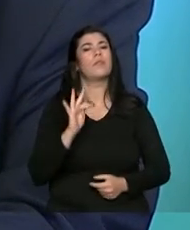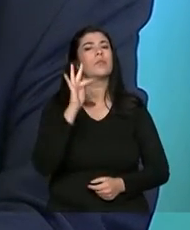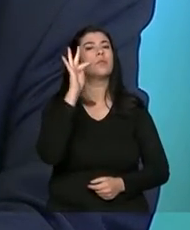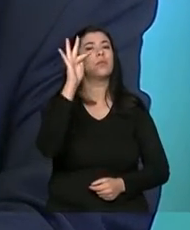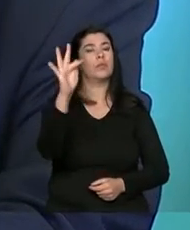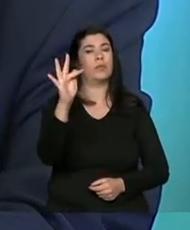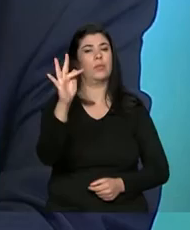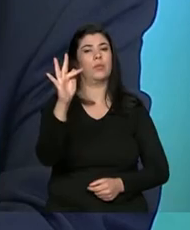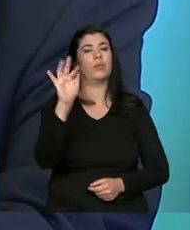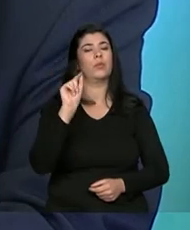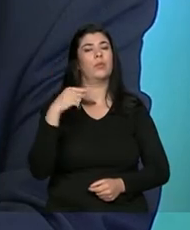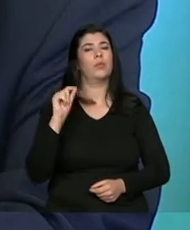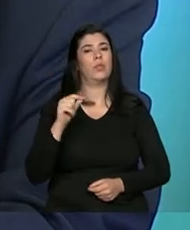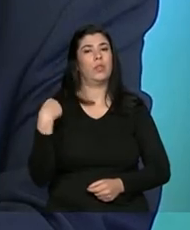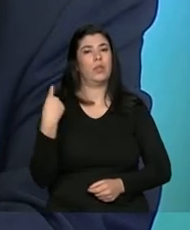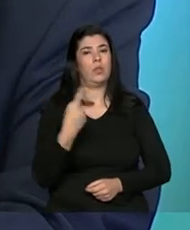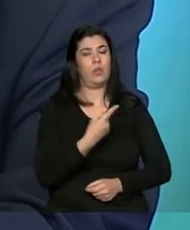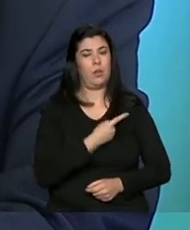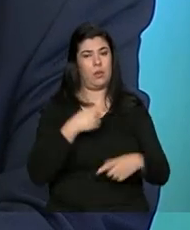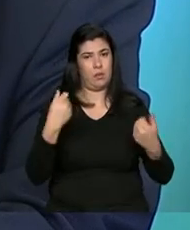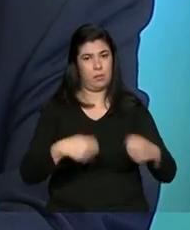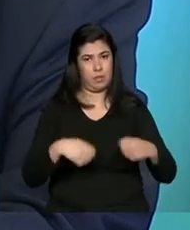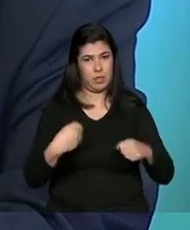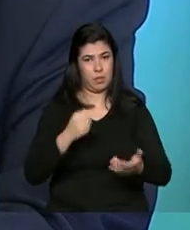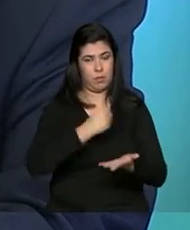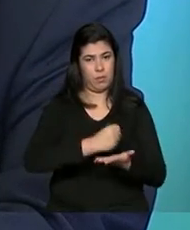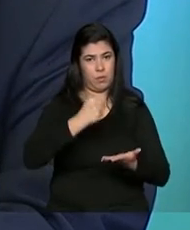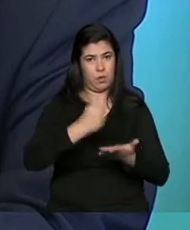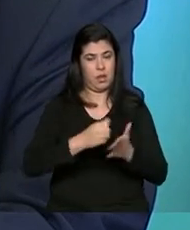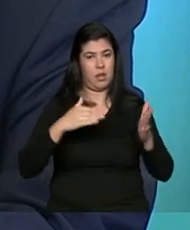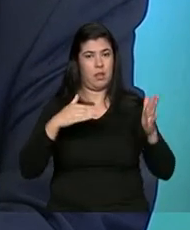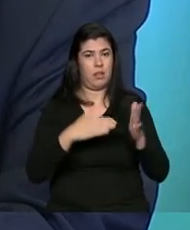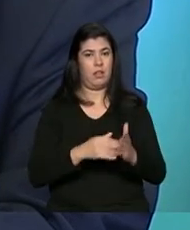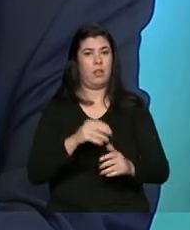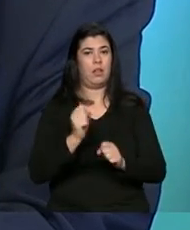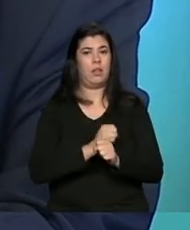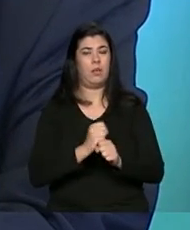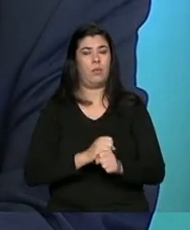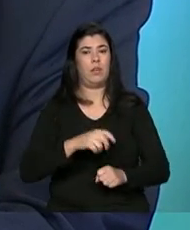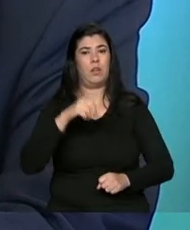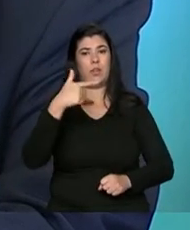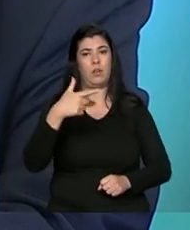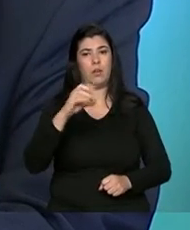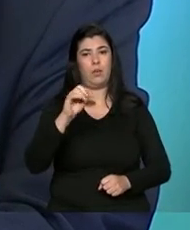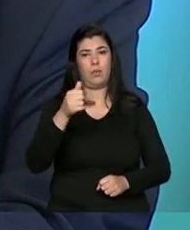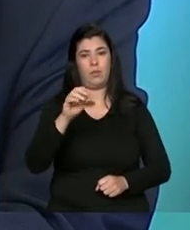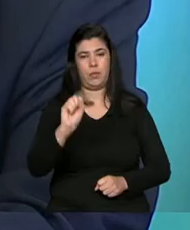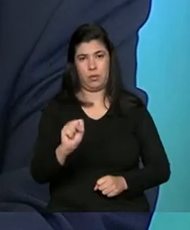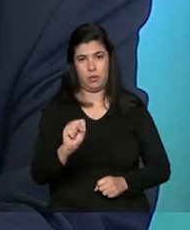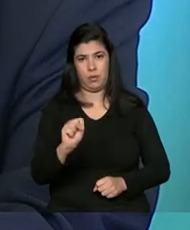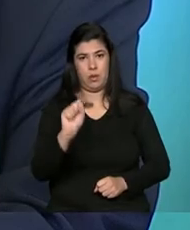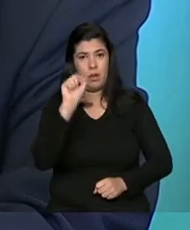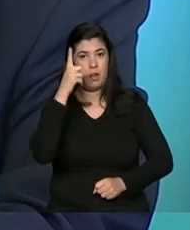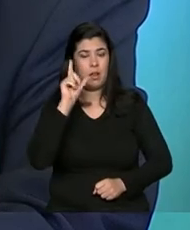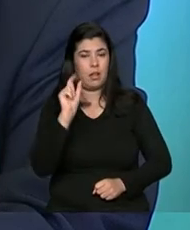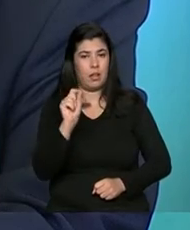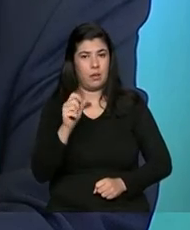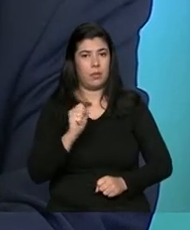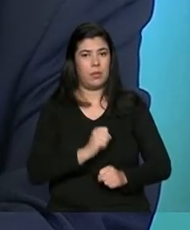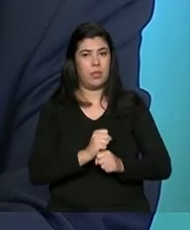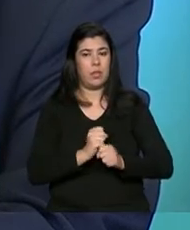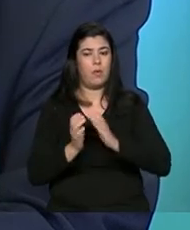do que nós vamos leiloar e contratará até 18 óbvio que a duração desses